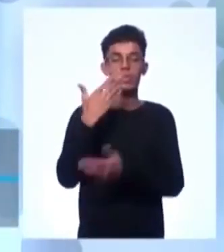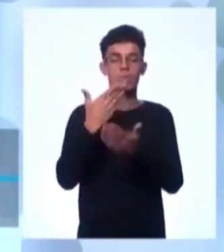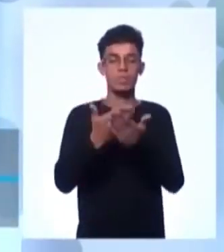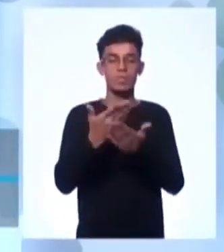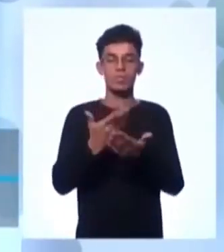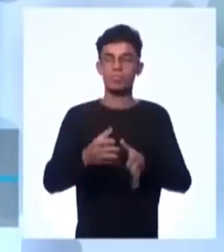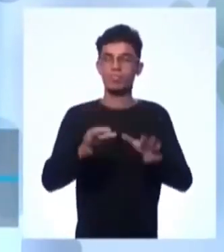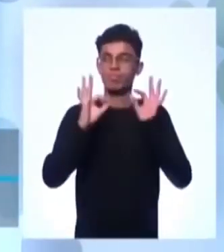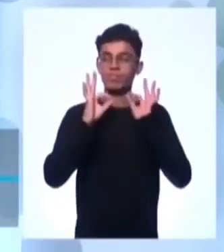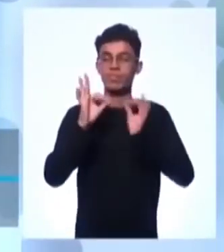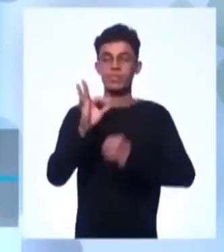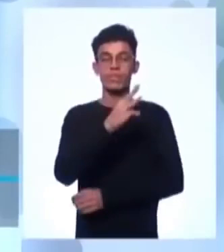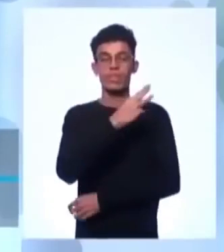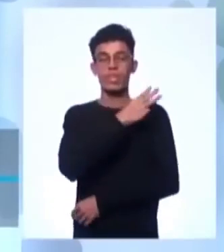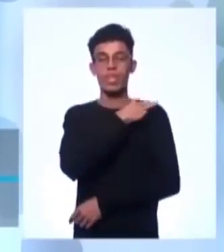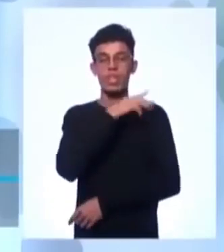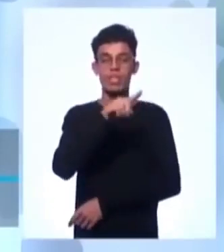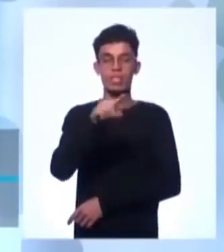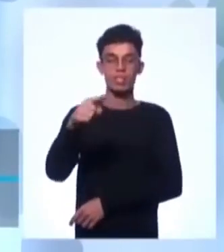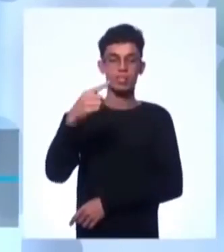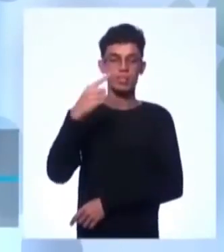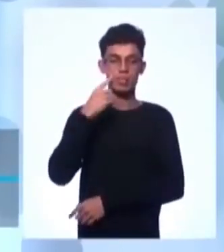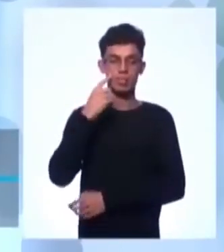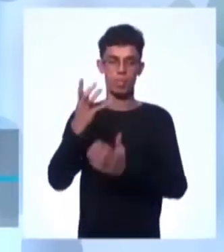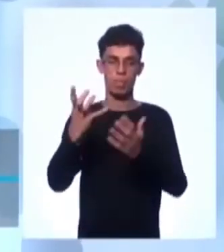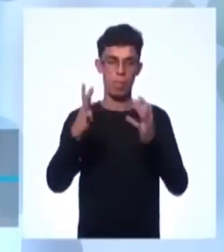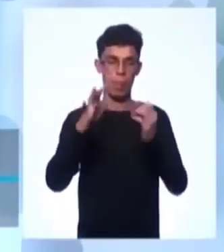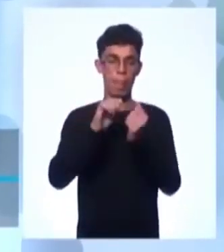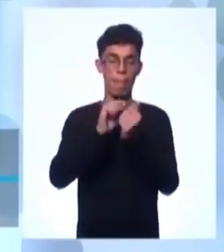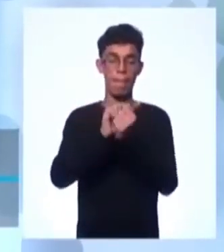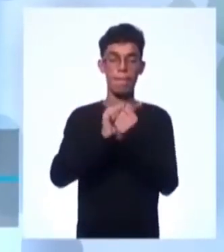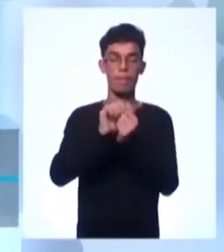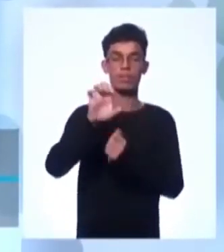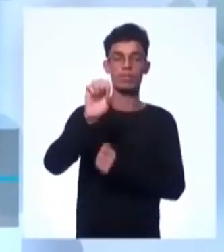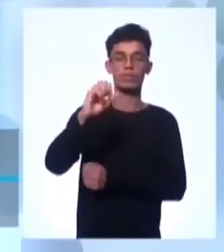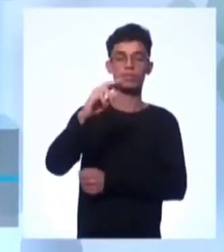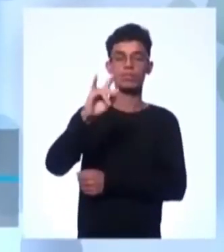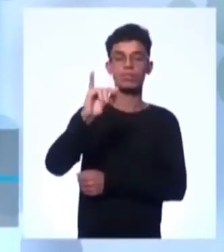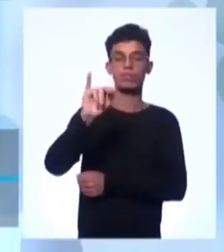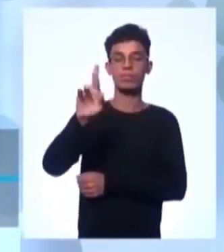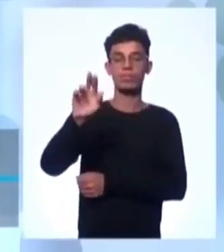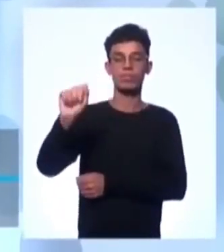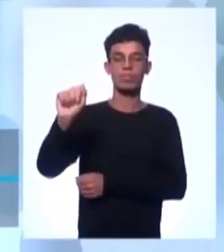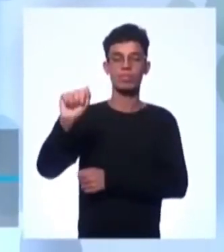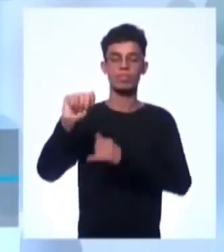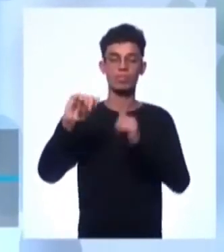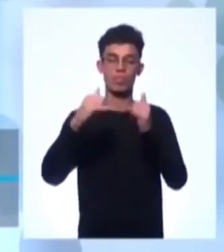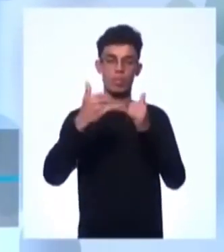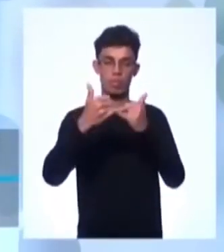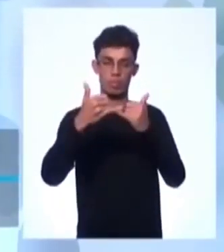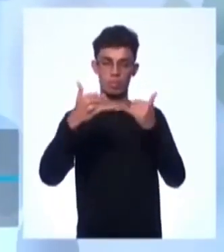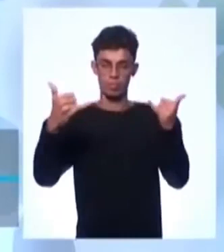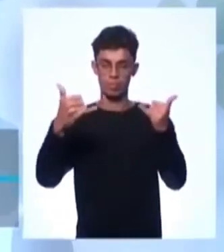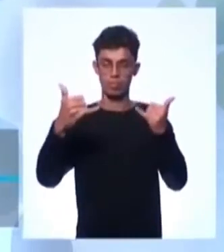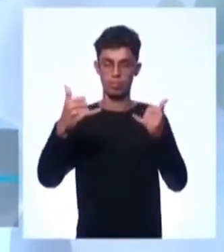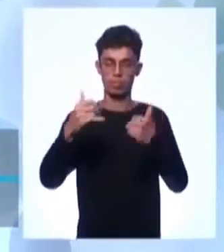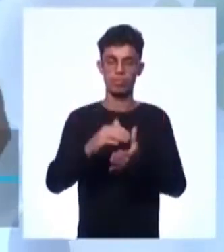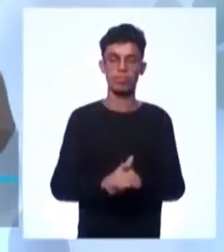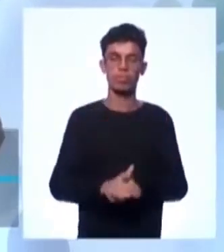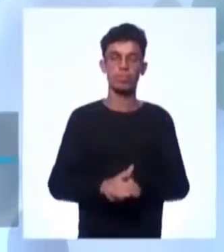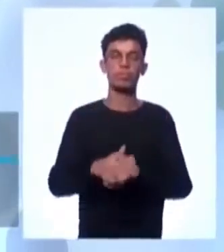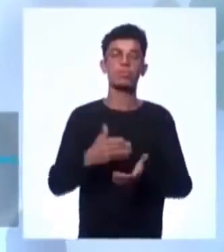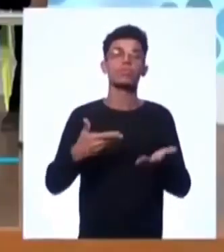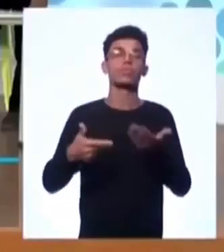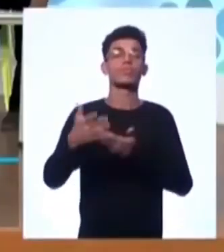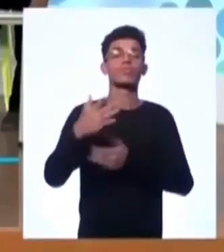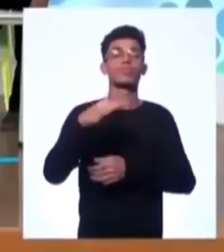terceiro ano. Quero ver vocês aí com a gente sobre uma espira, campo magnético, né? É, nós Muito falamos muitas legal. interações. O